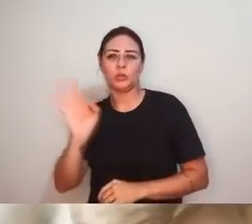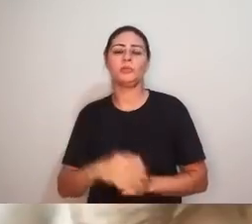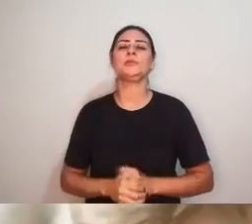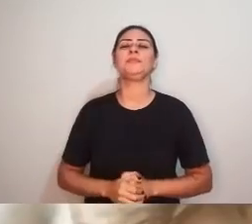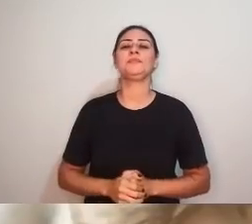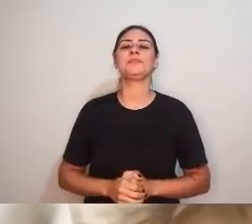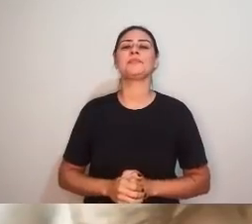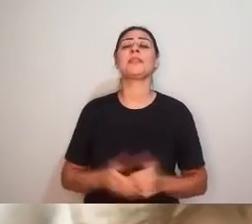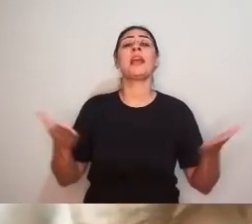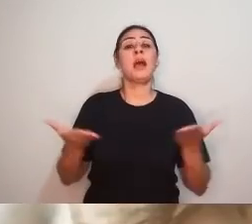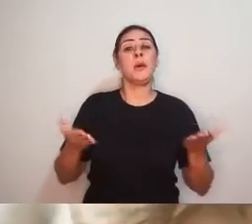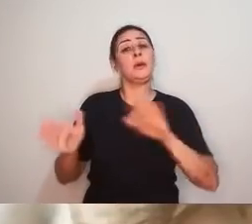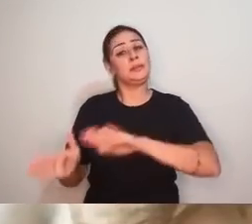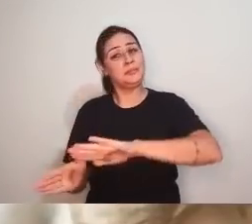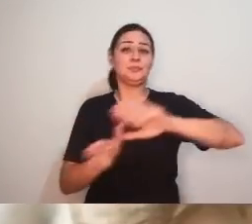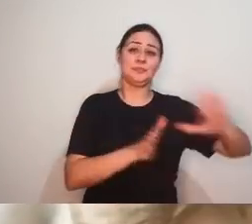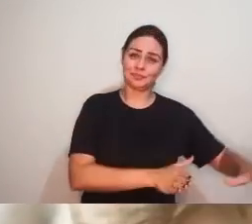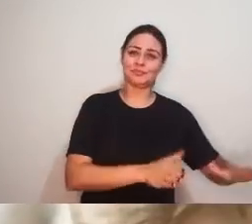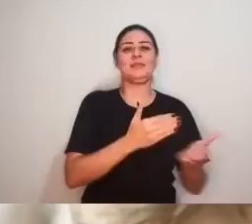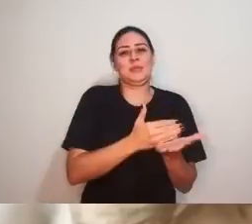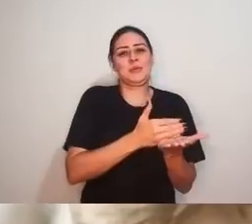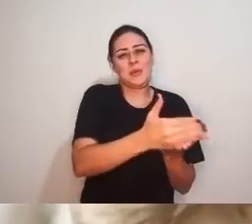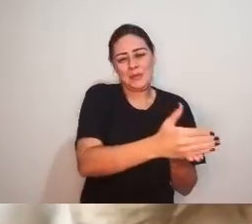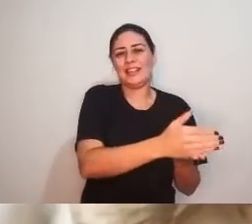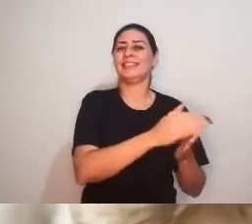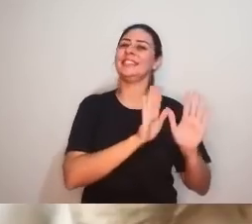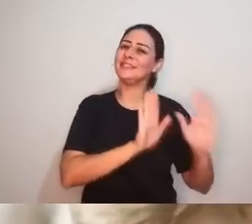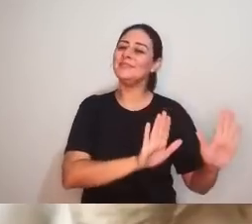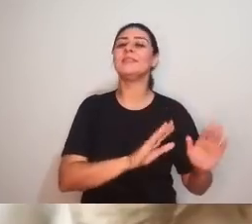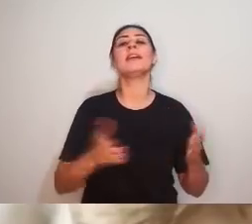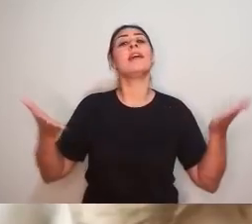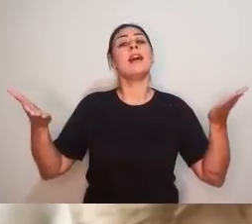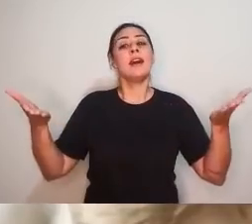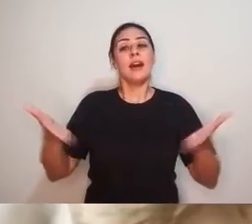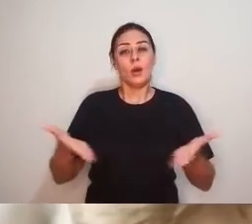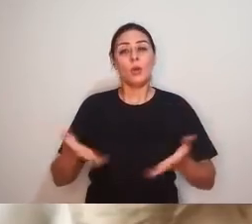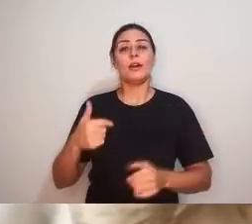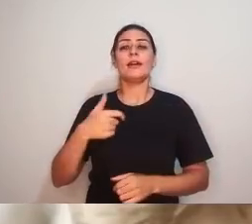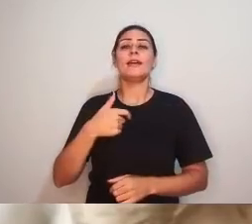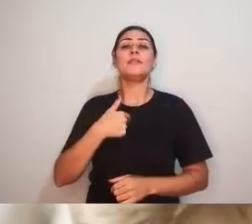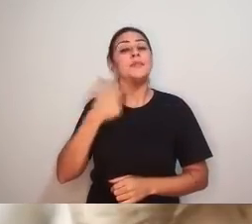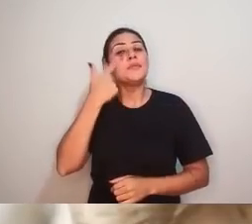bem. Encerrado esses prolegômenos iniciais, tá?